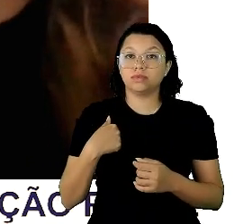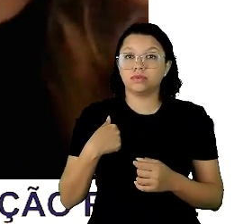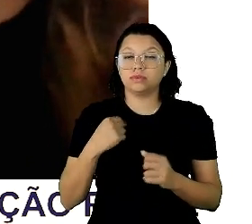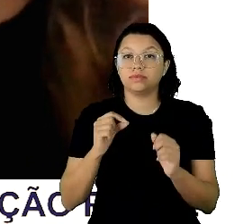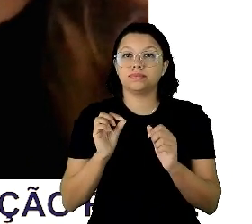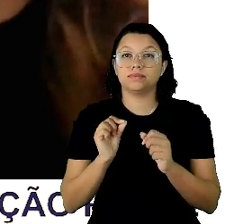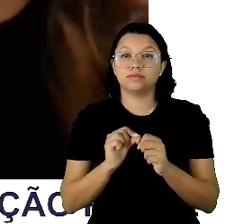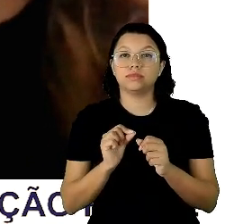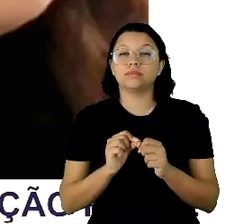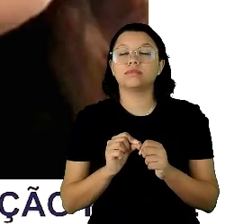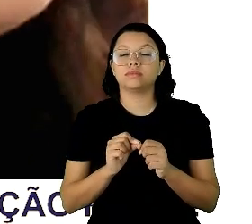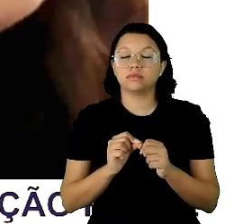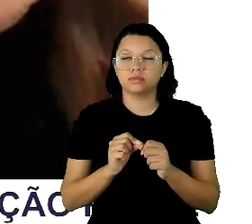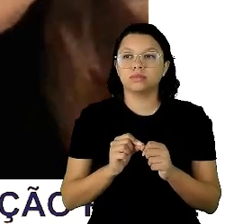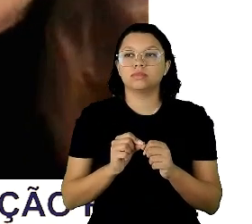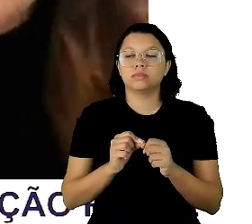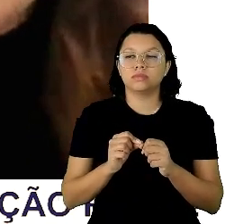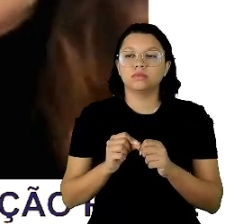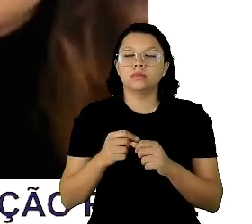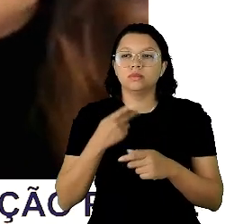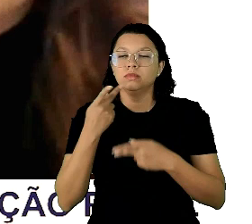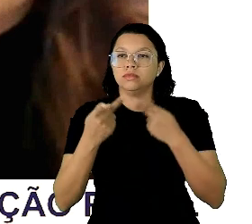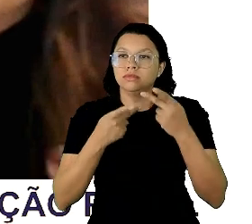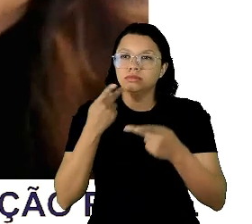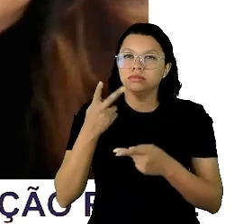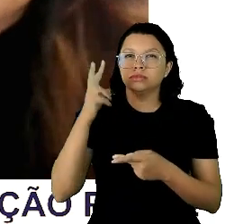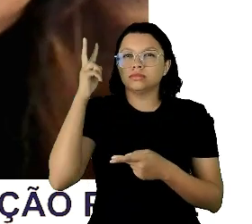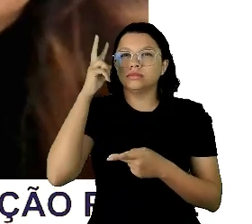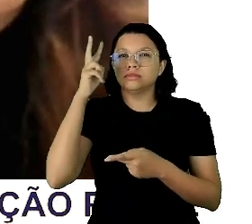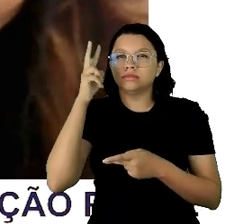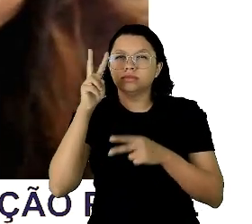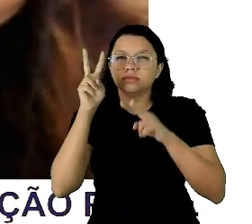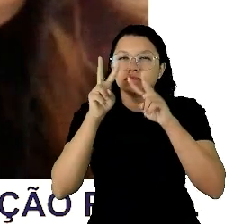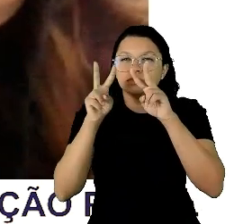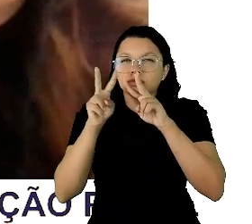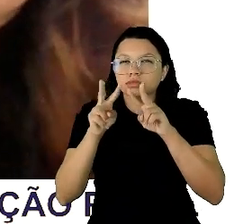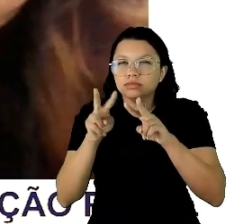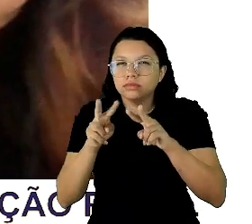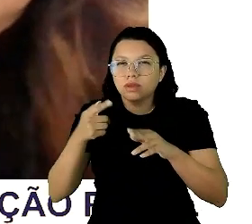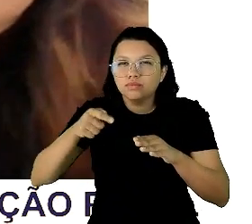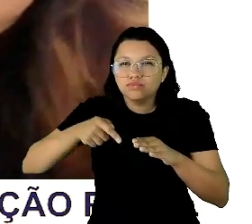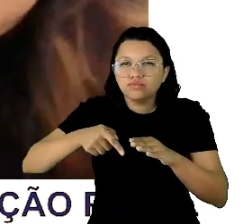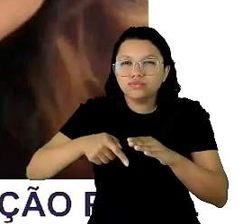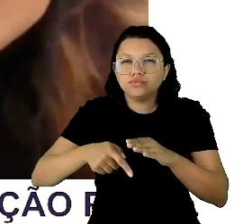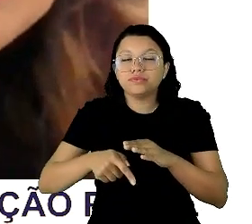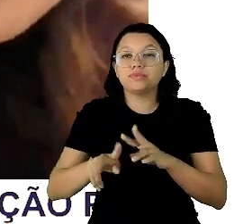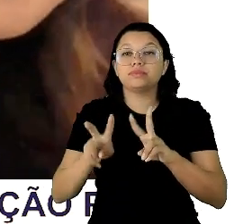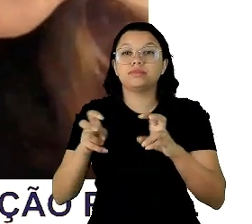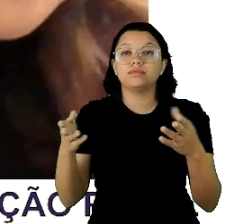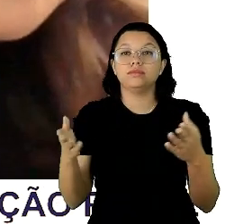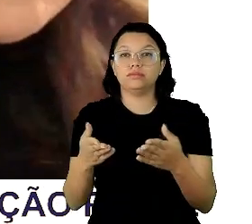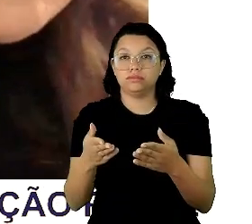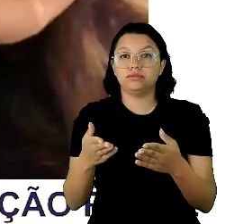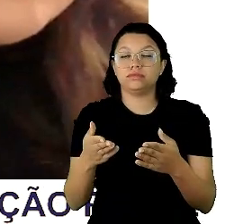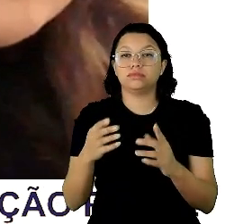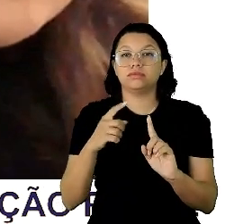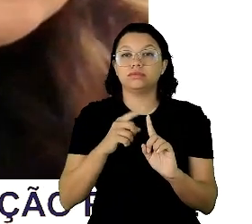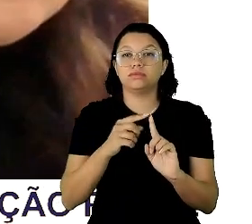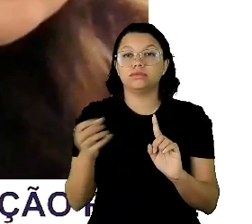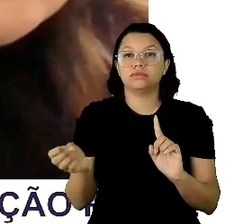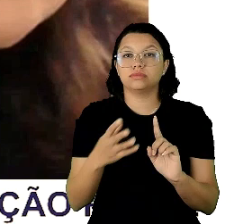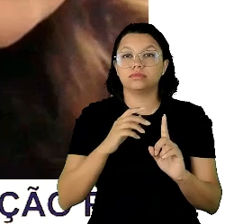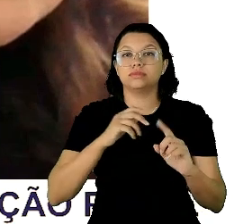digressão histórica e toda uma análise bem aprofundada desse novo tipo penal,